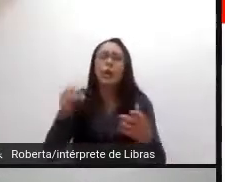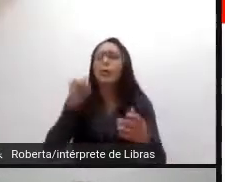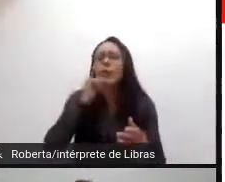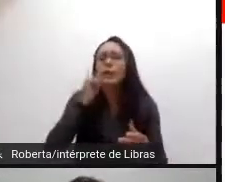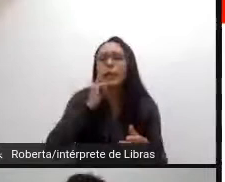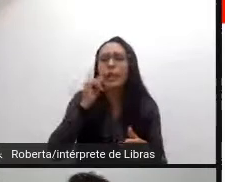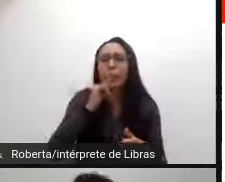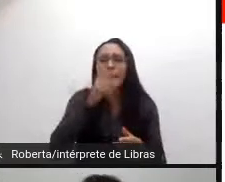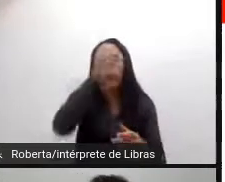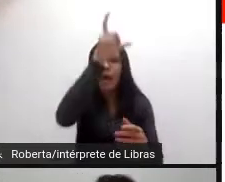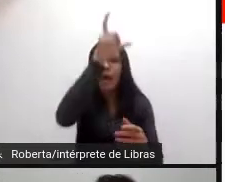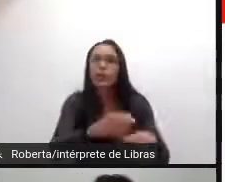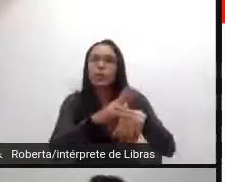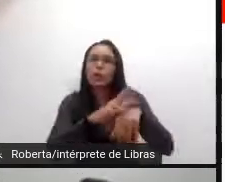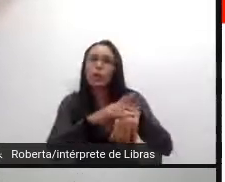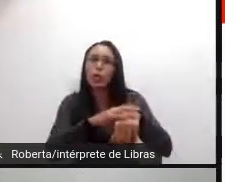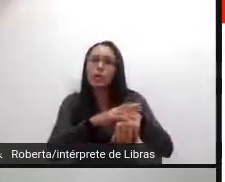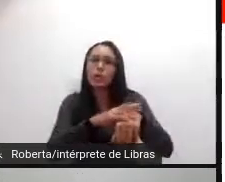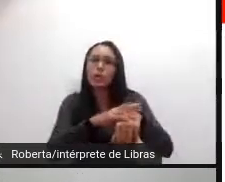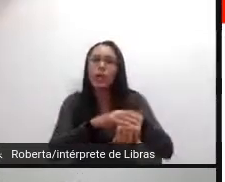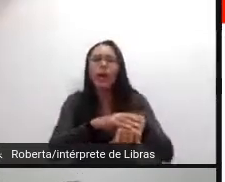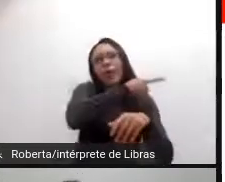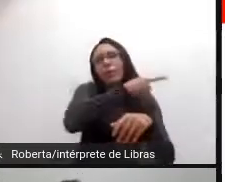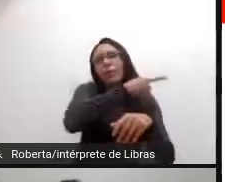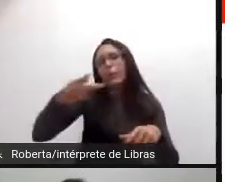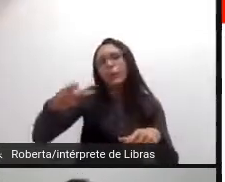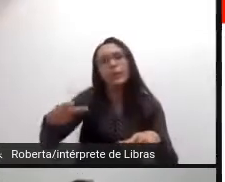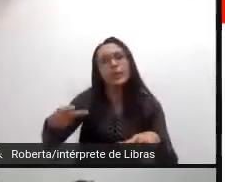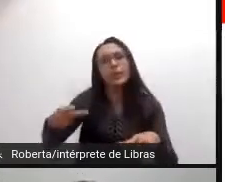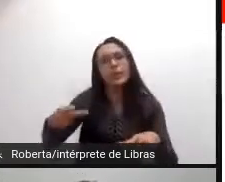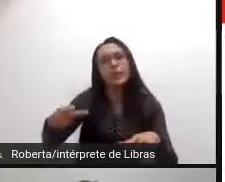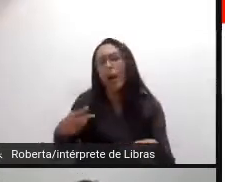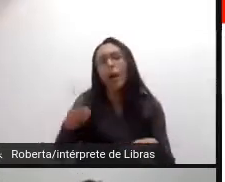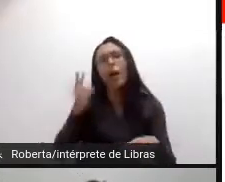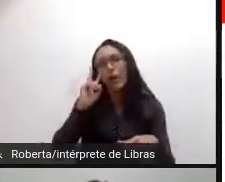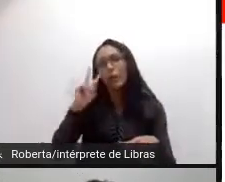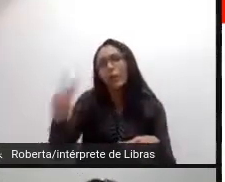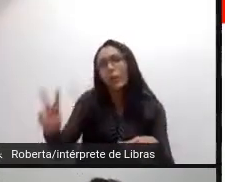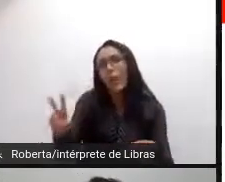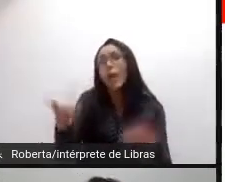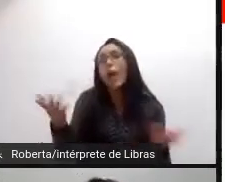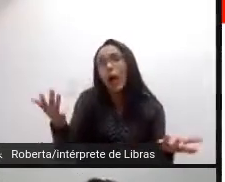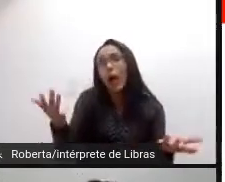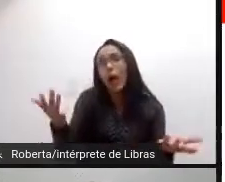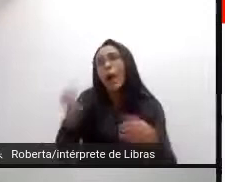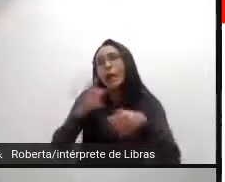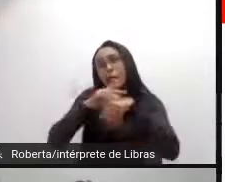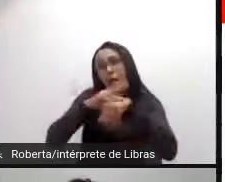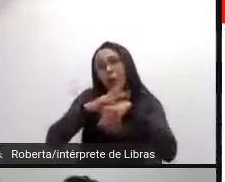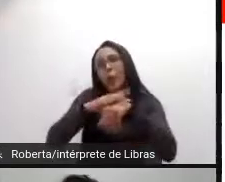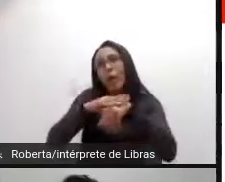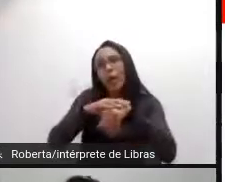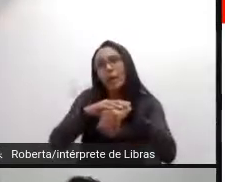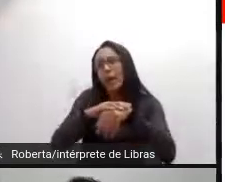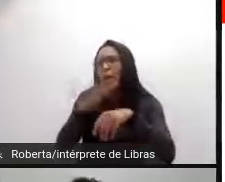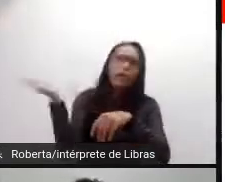muito, não, vamos na casa de fulano, ver fulano porque ele está doente, vamos lá fazer uma visita. É legal essa visita, claro.